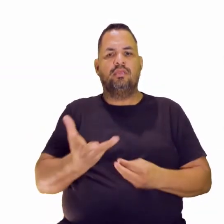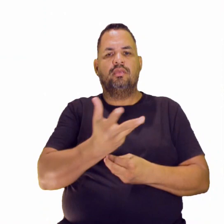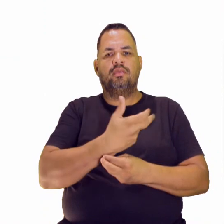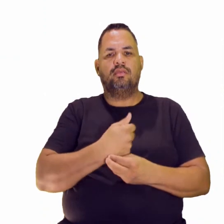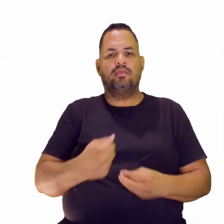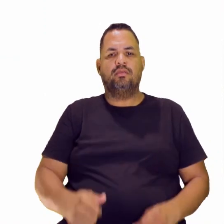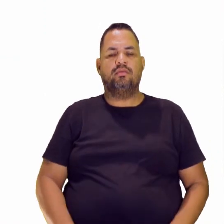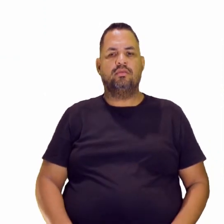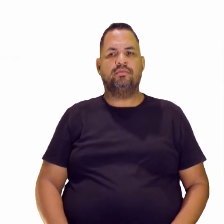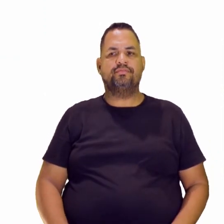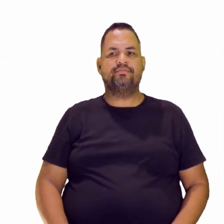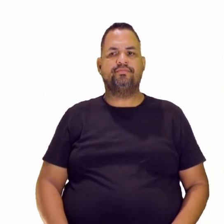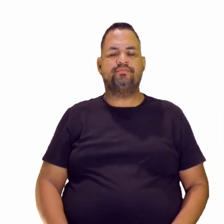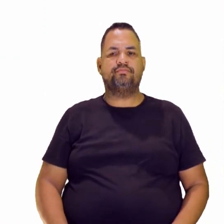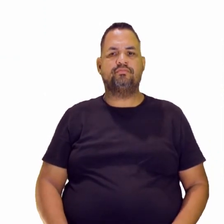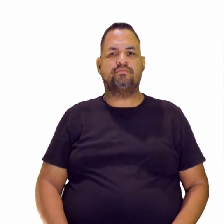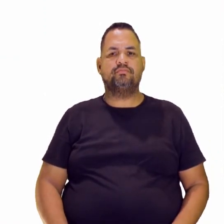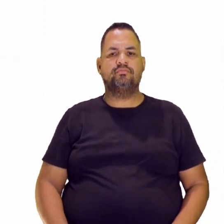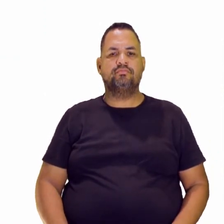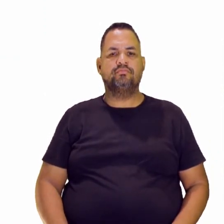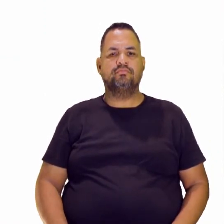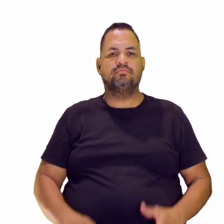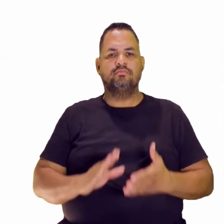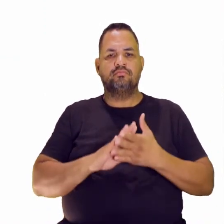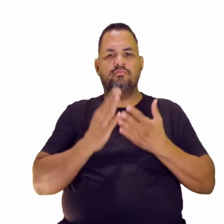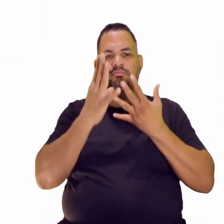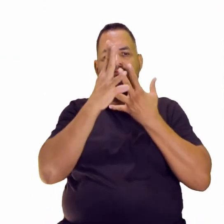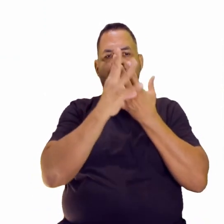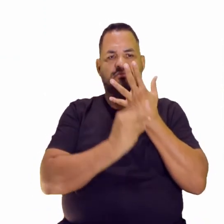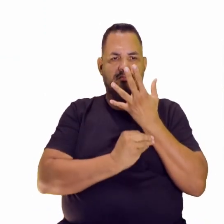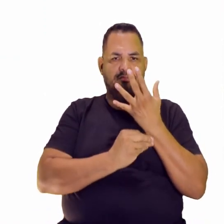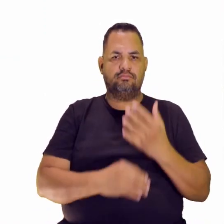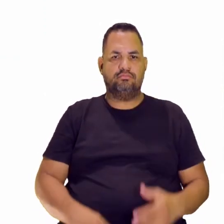Então, chegamos aqui às nossas